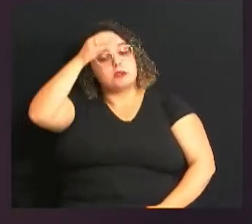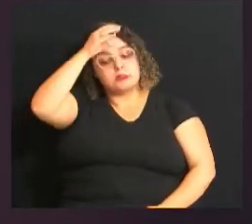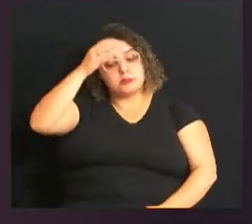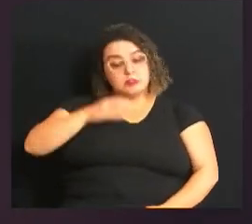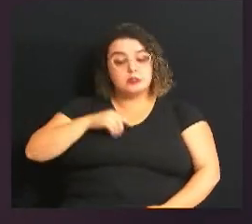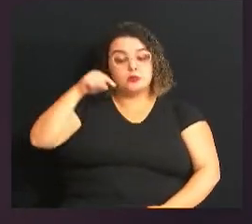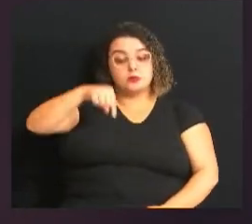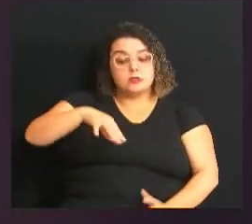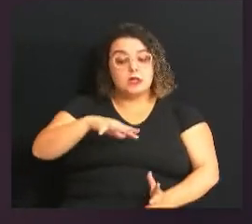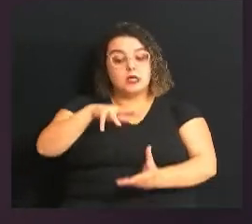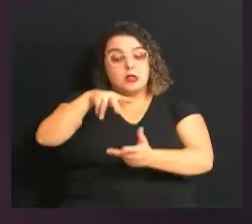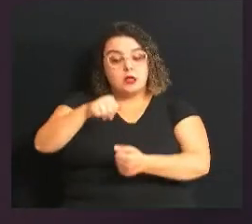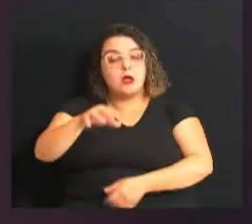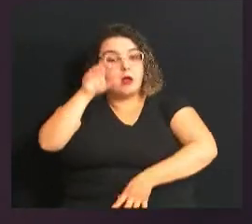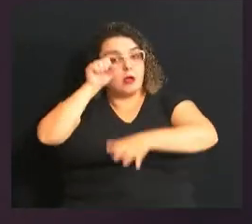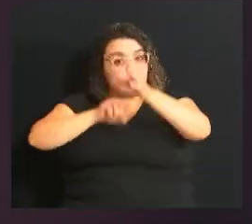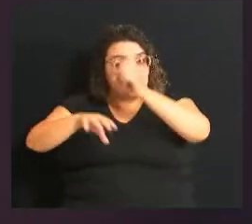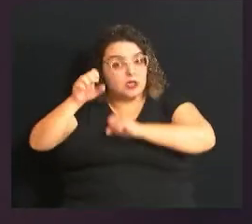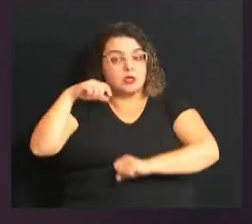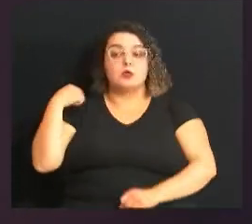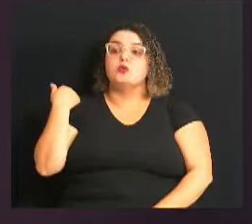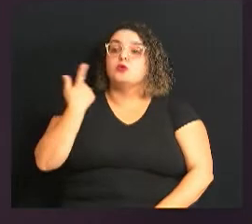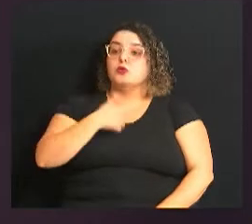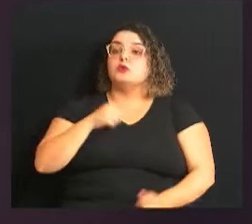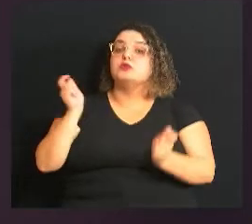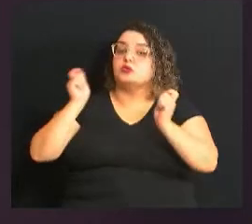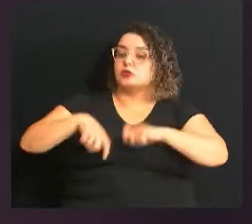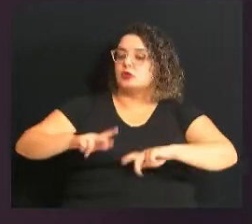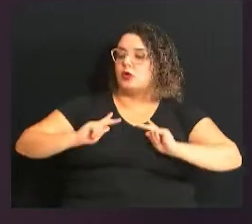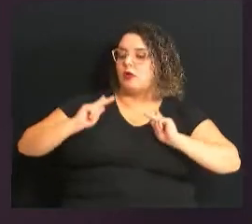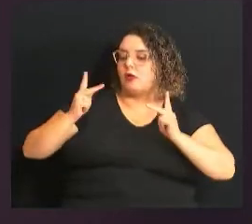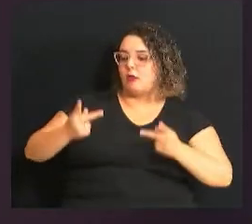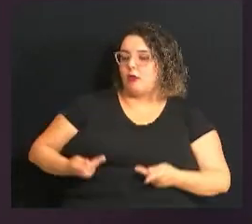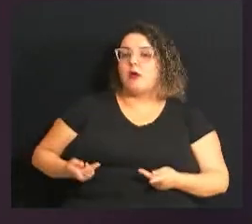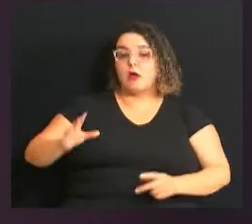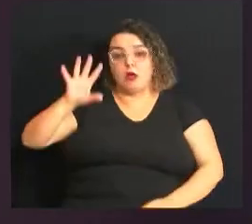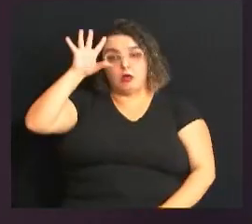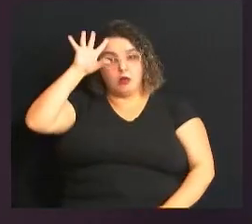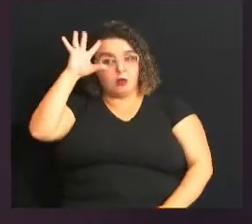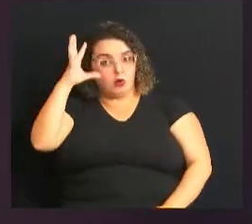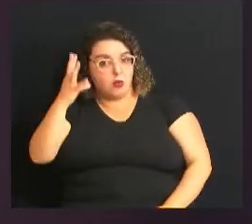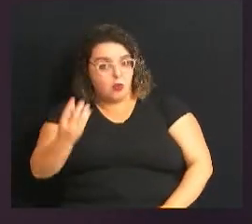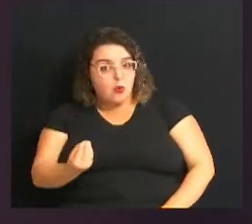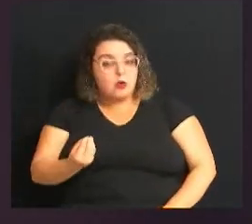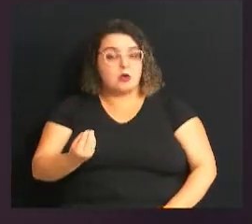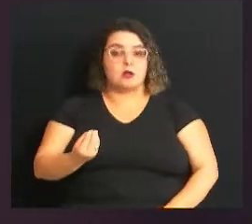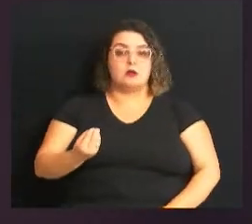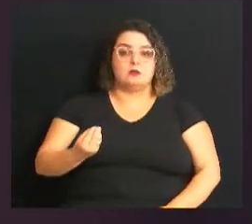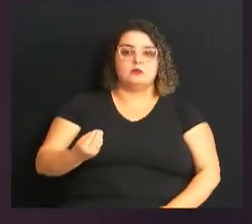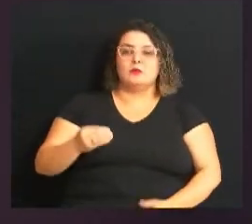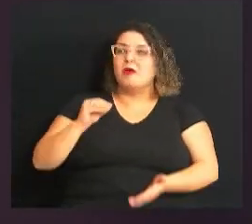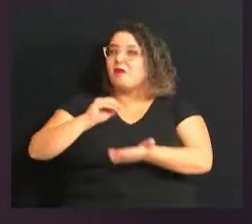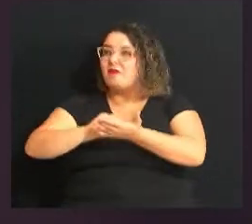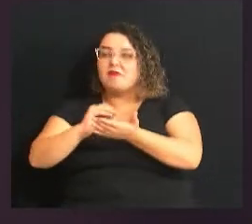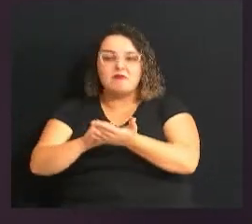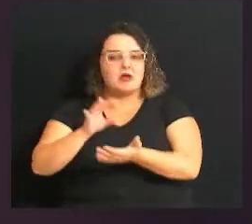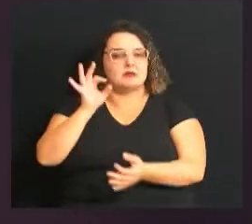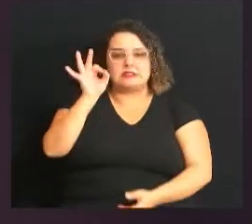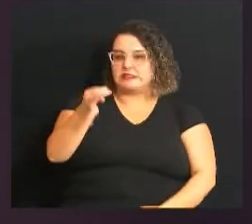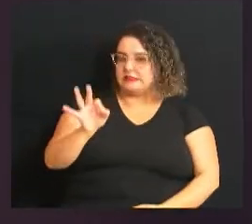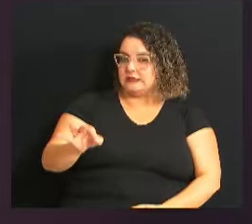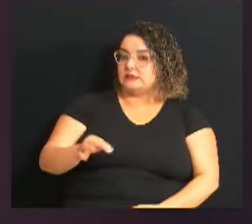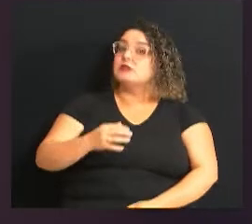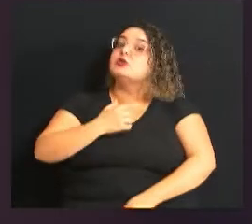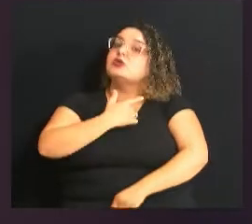terrenos, aprender sobre a nossa condição humana, sobre a compreensão, sobre as incertezas e sobre a ética